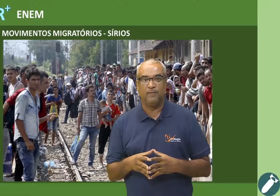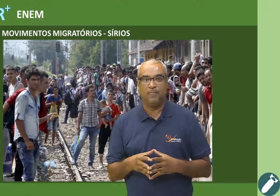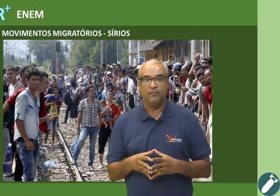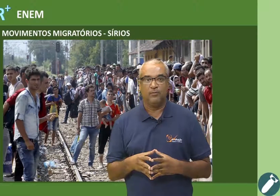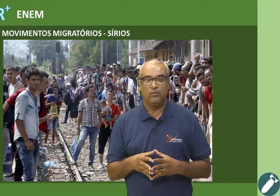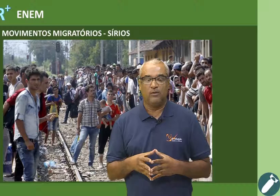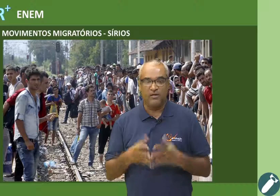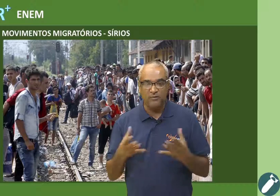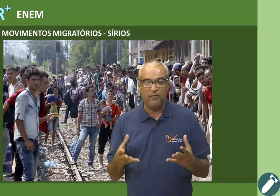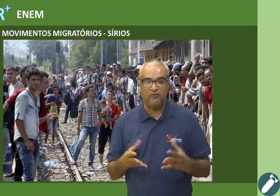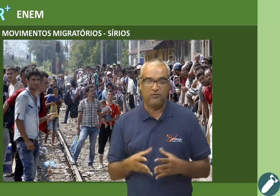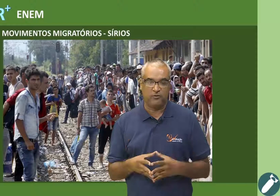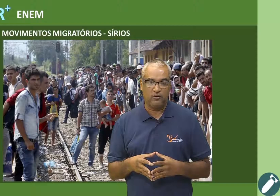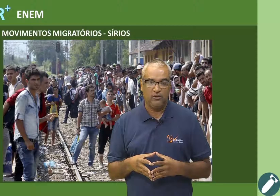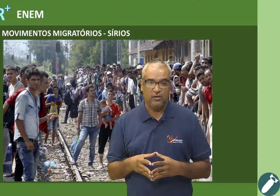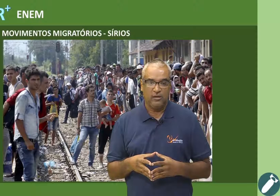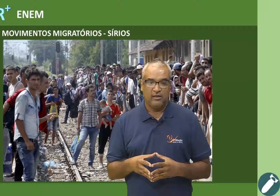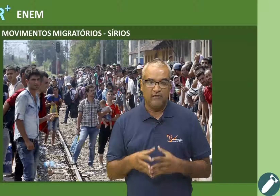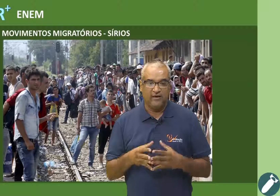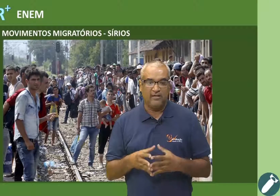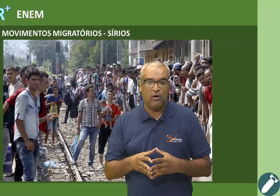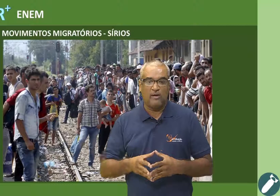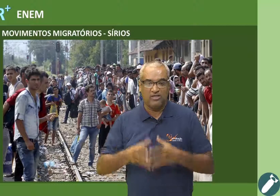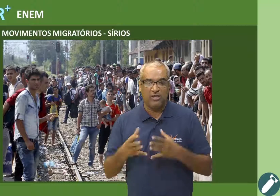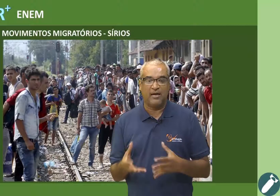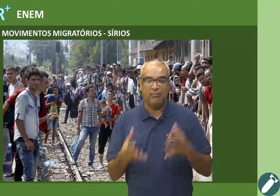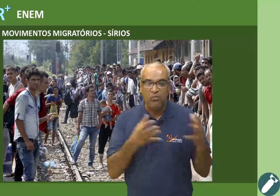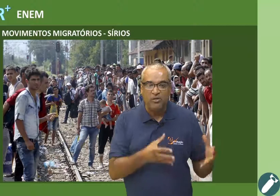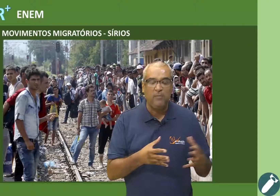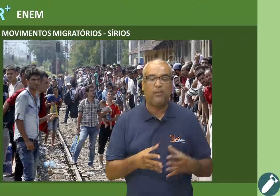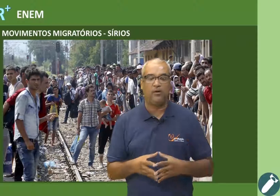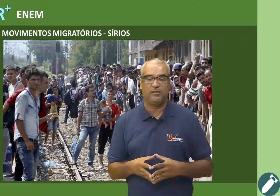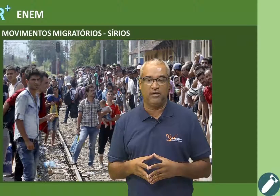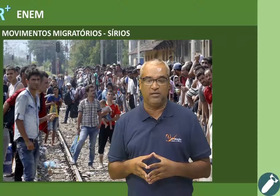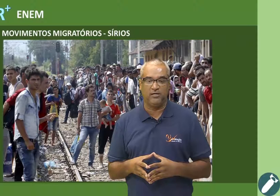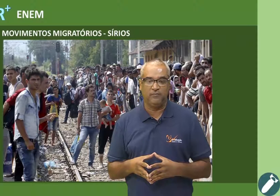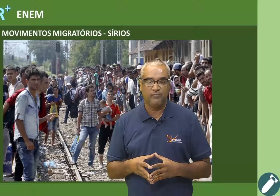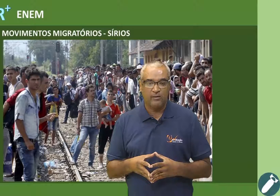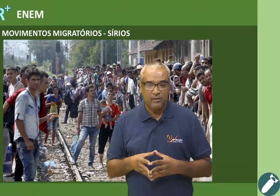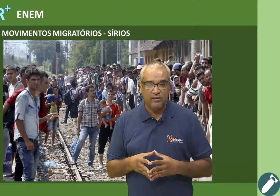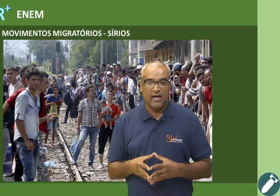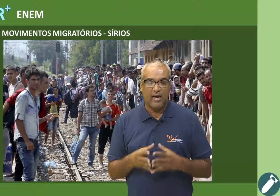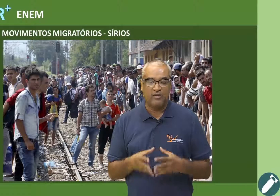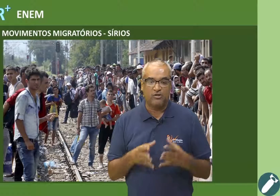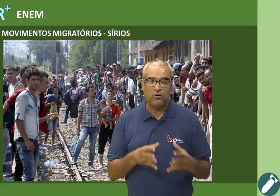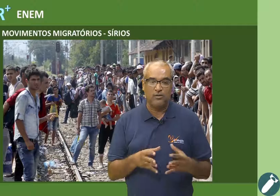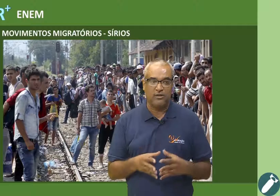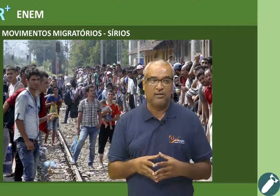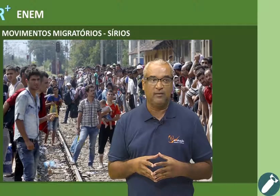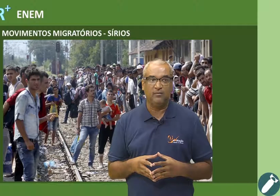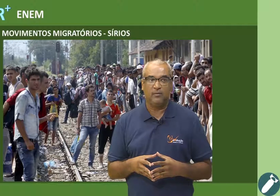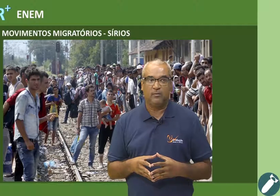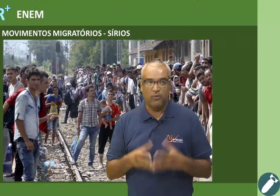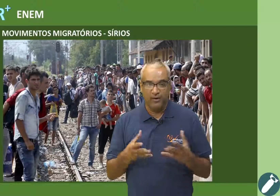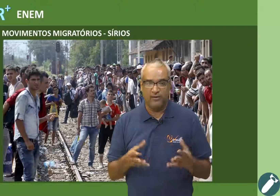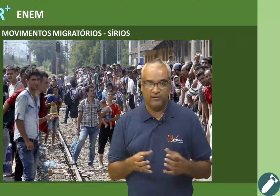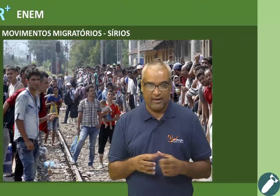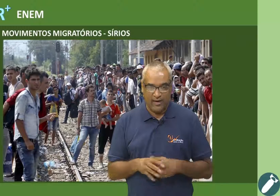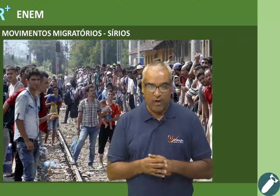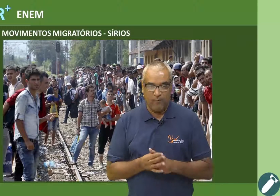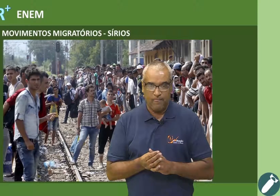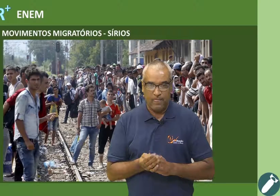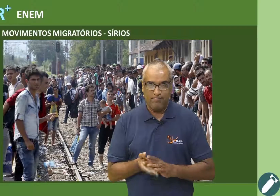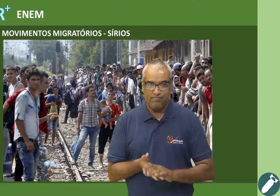Biologia, um grande professor que vai dar uma dica muito importante na área escolhida por ele.